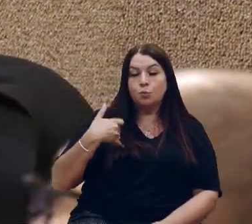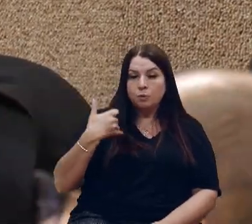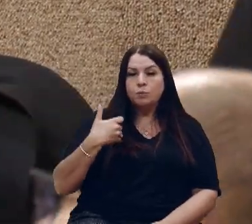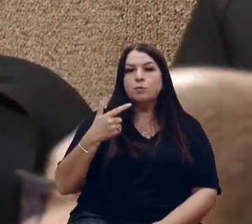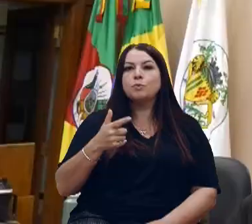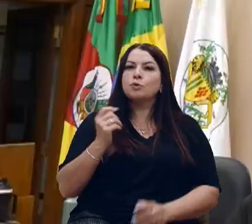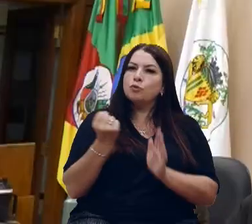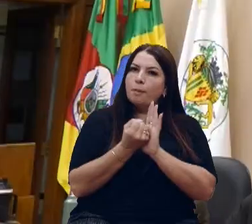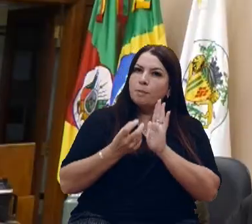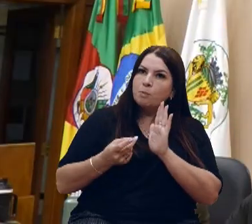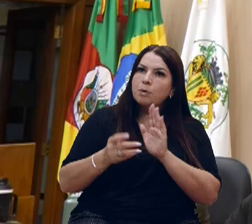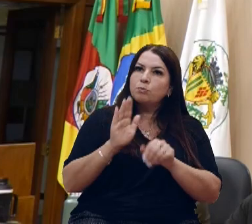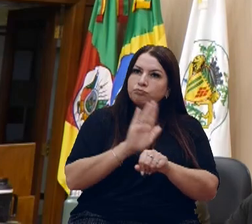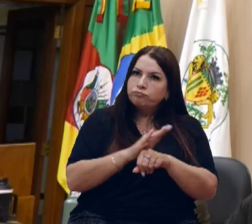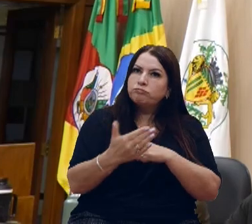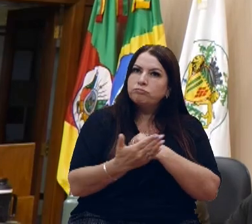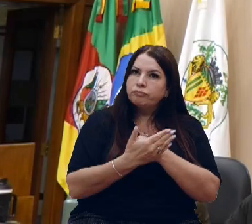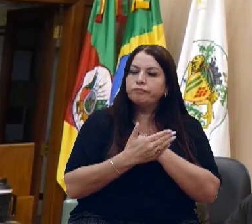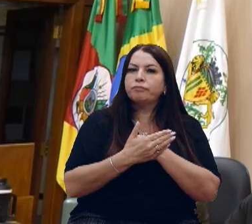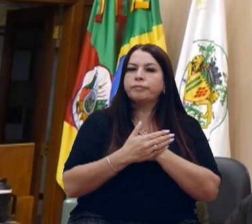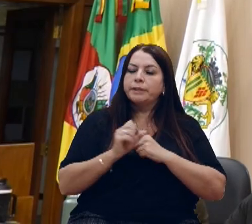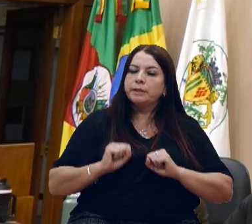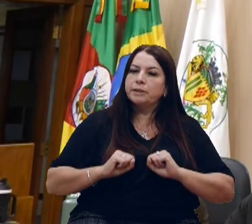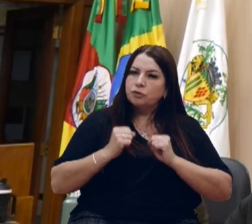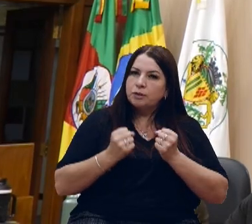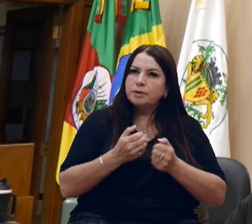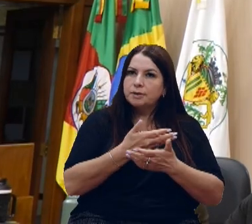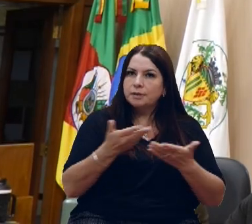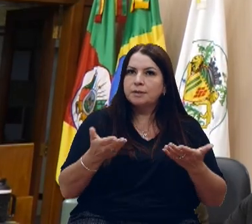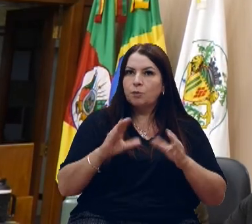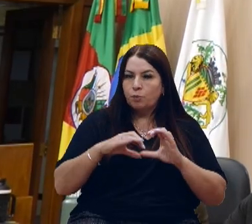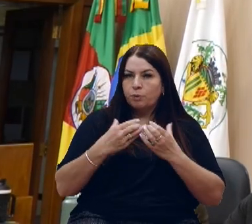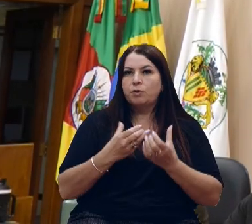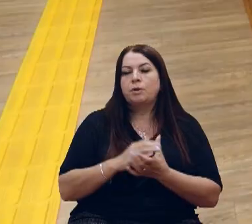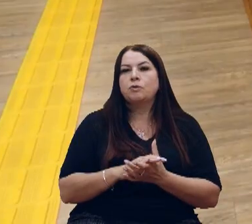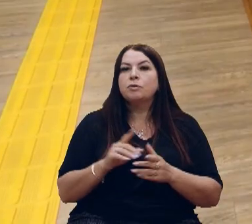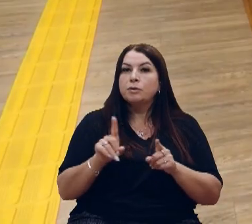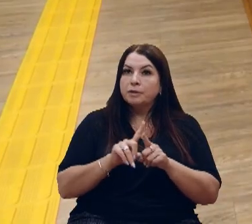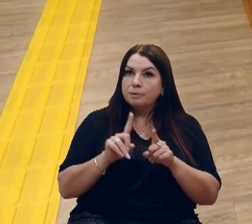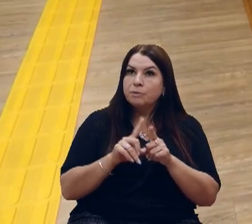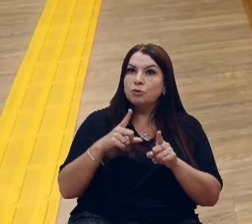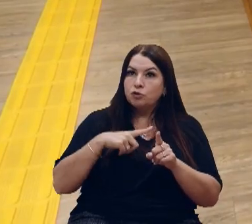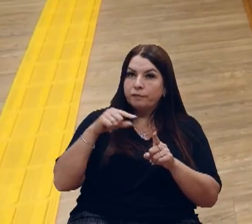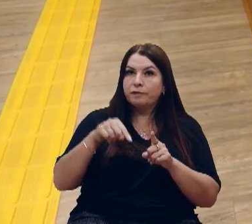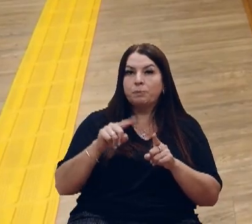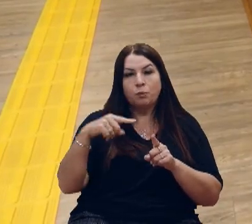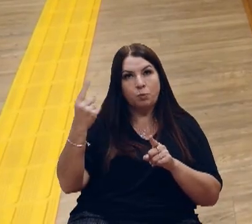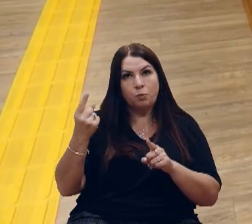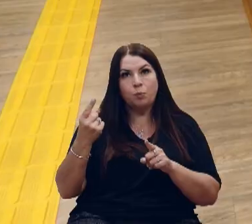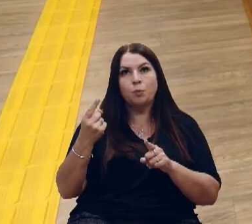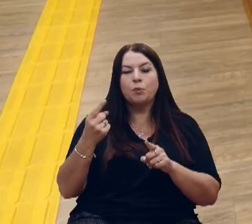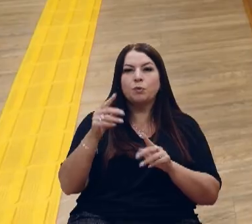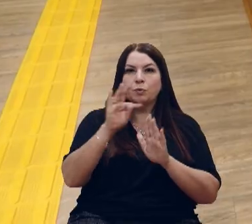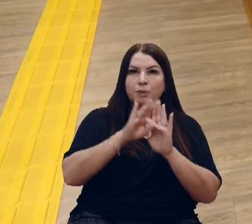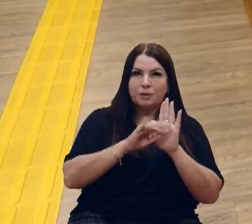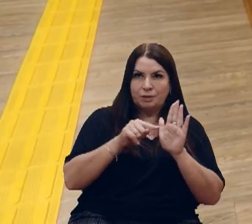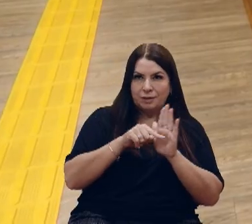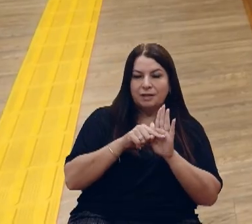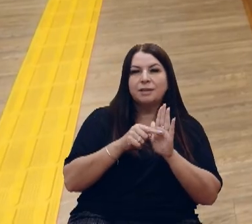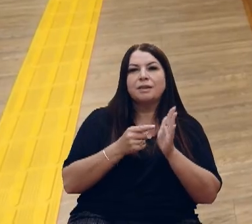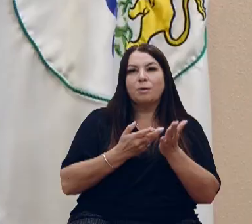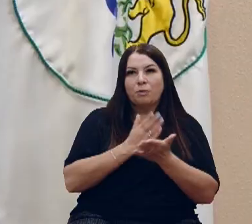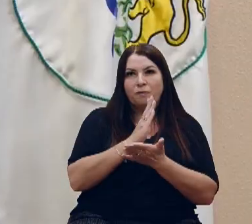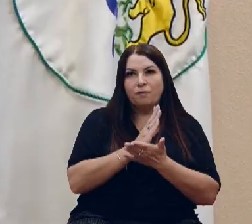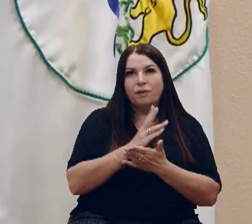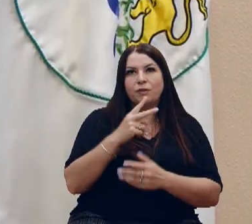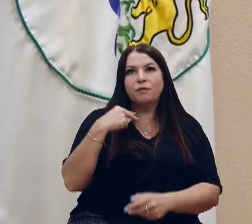um legado de solidariedade e dedicação à comunidade. Também nós tivemos outra matéria aprovada e de autoria do